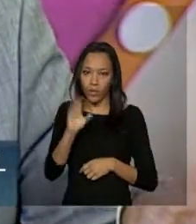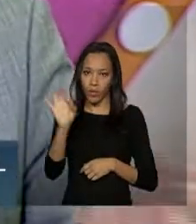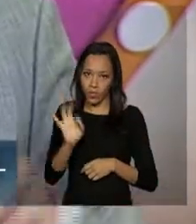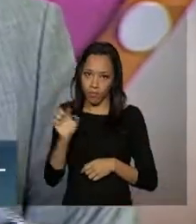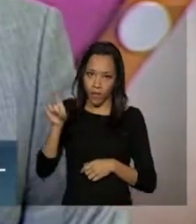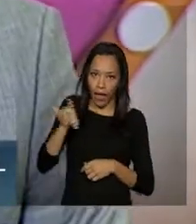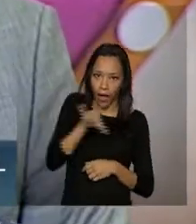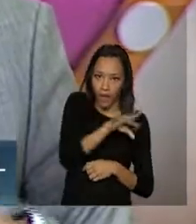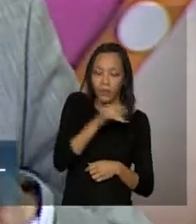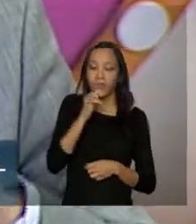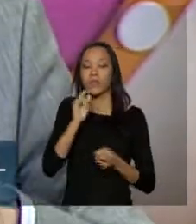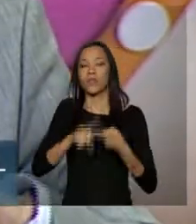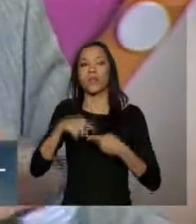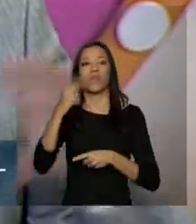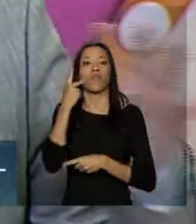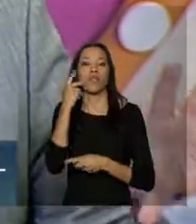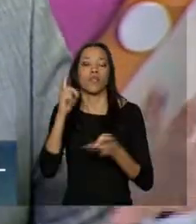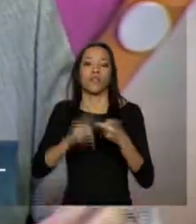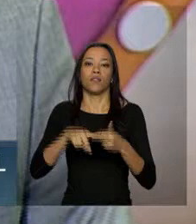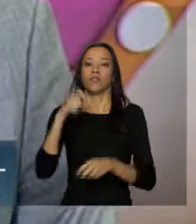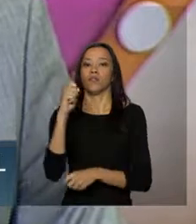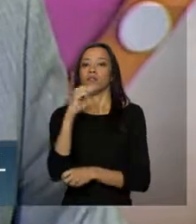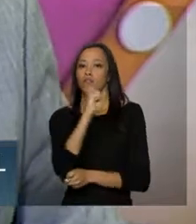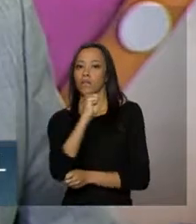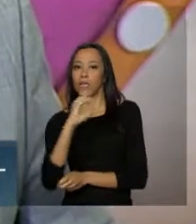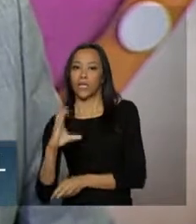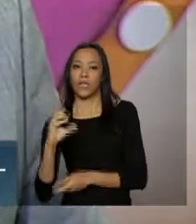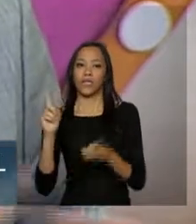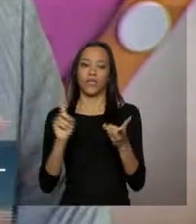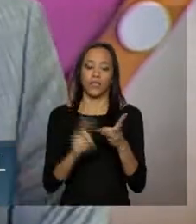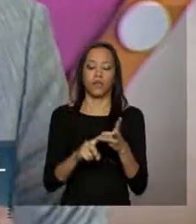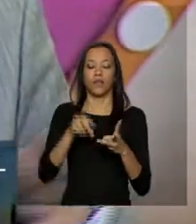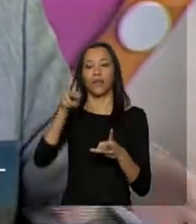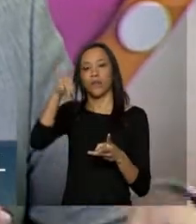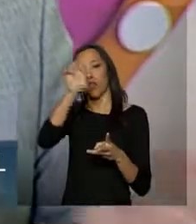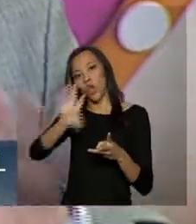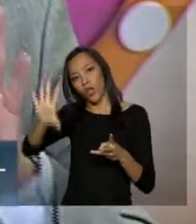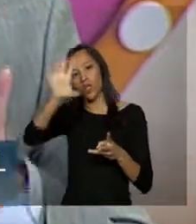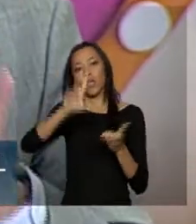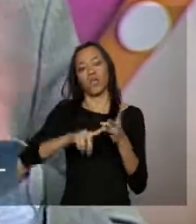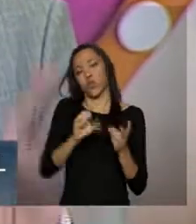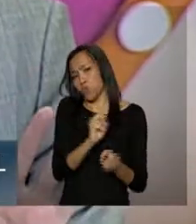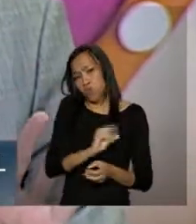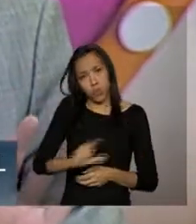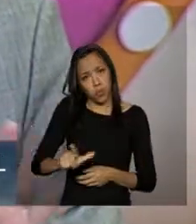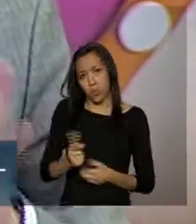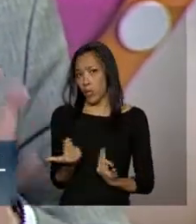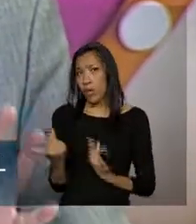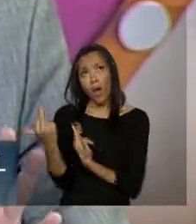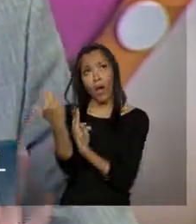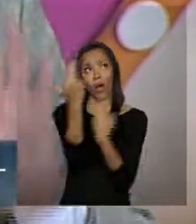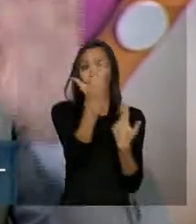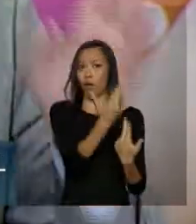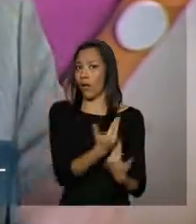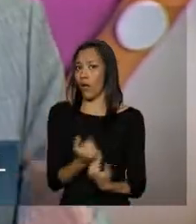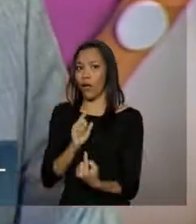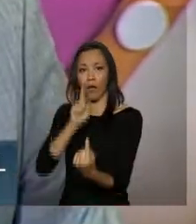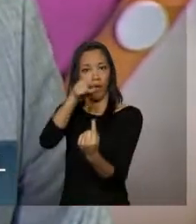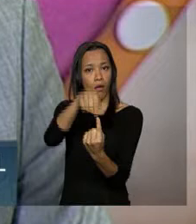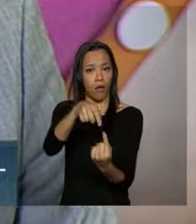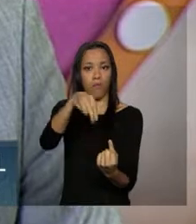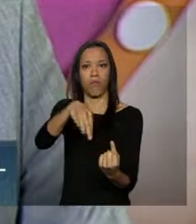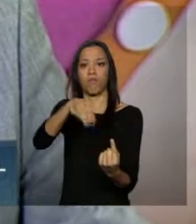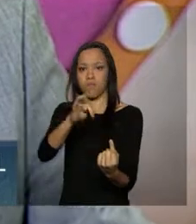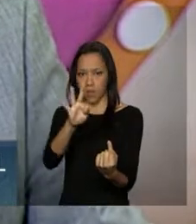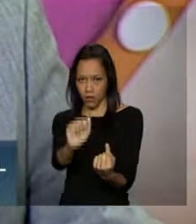pegar o Ceará, pegar Santa Catarina, pegar a região Nordeste ou a região Sul, ou qualquer cidade, é essa a meta que se pretende como um